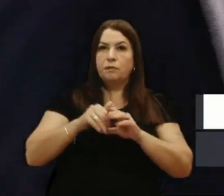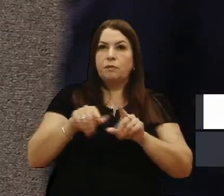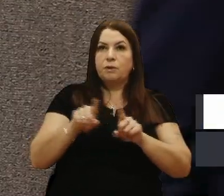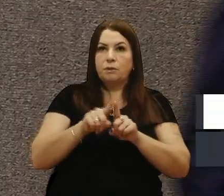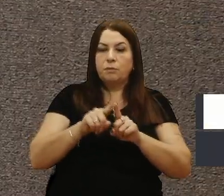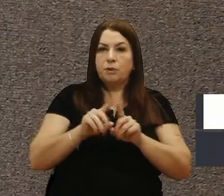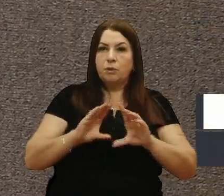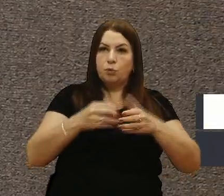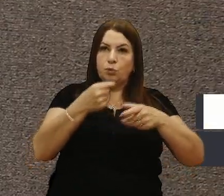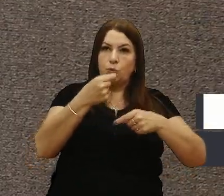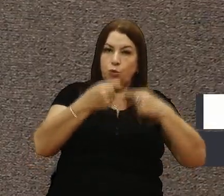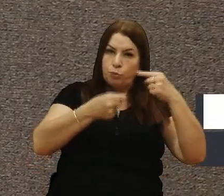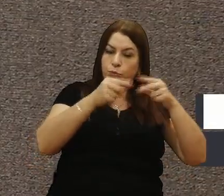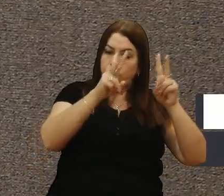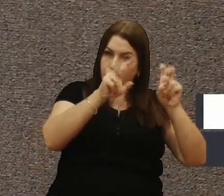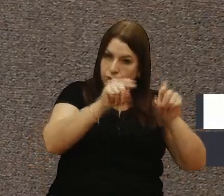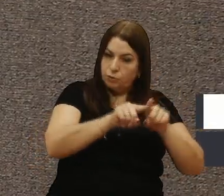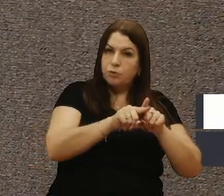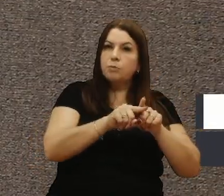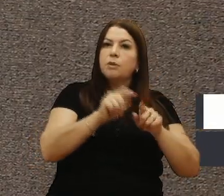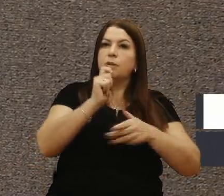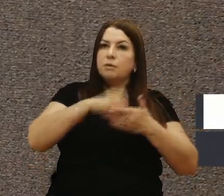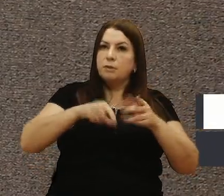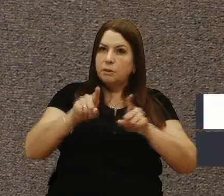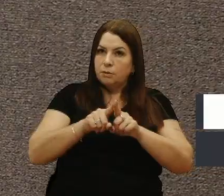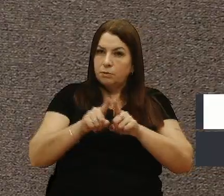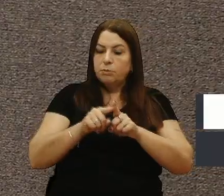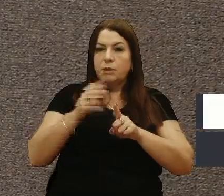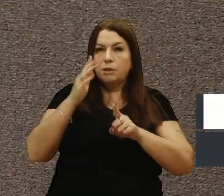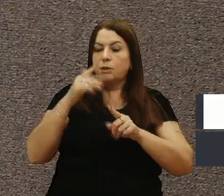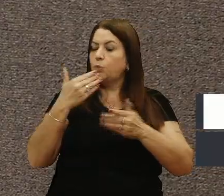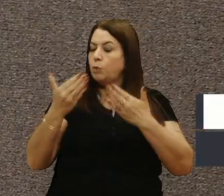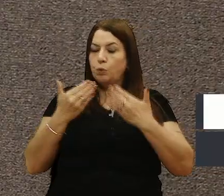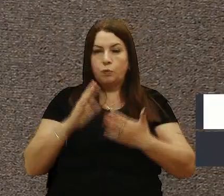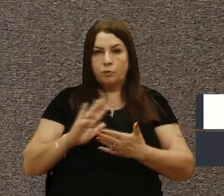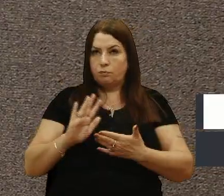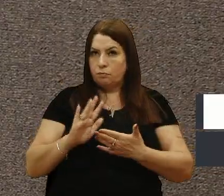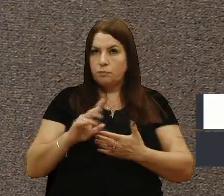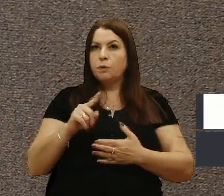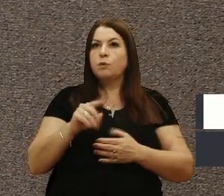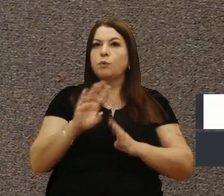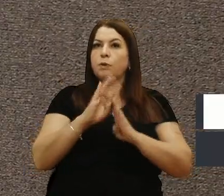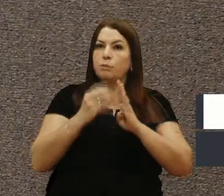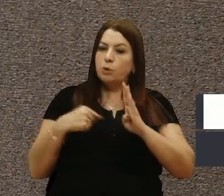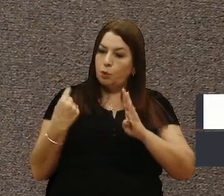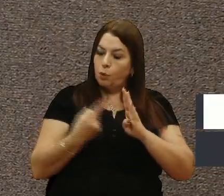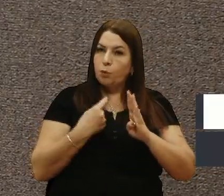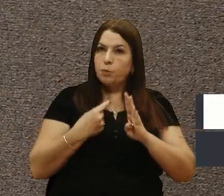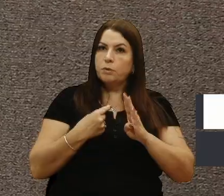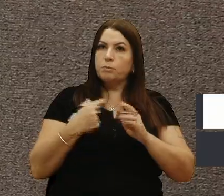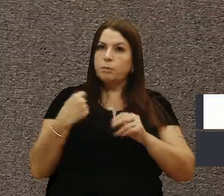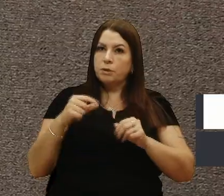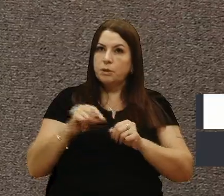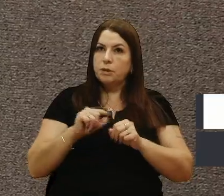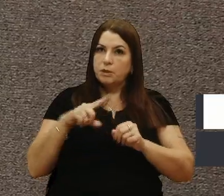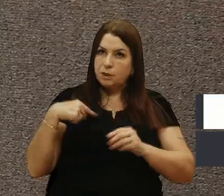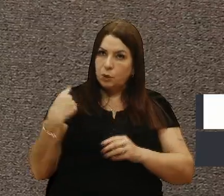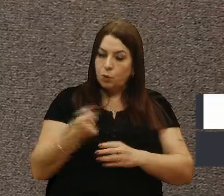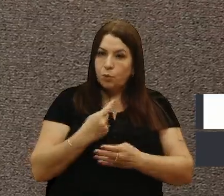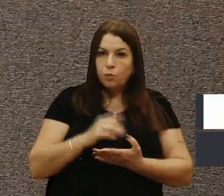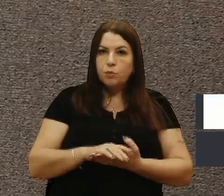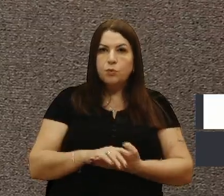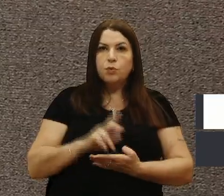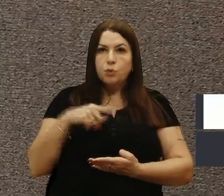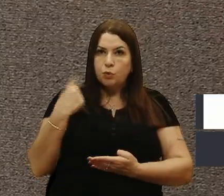também da Frente Parlamentar, e assinei também porque, sem dúvida nenhuma, o SAMAI é nosso, precisa ser nosso,